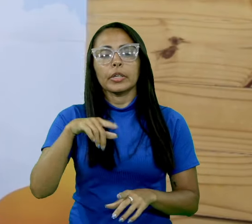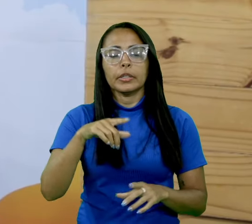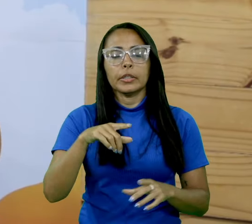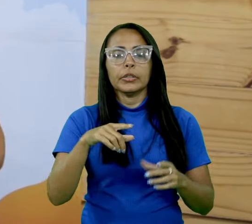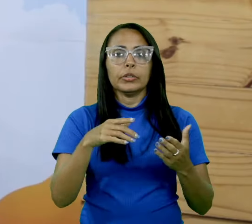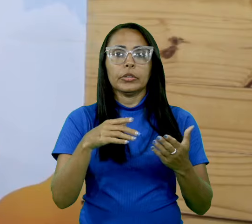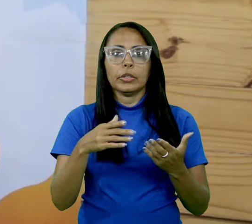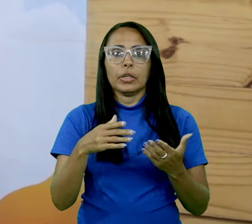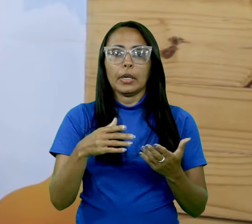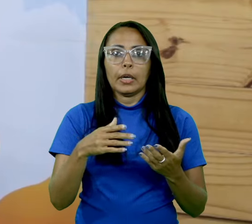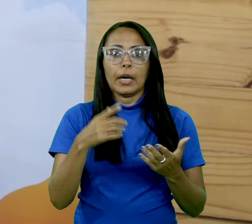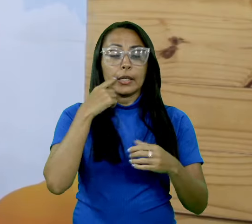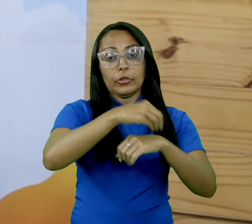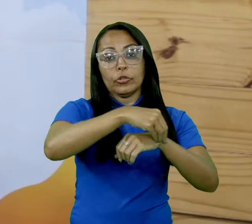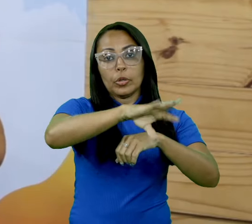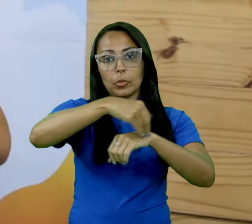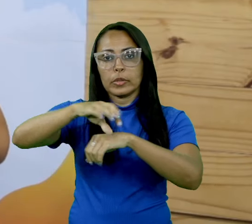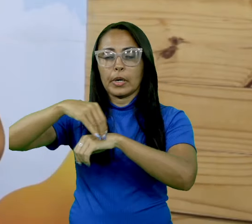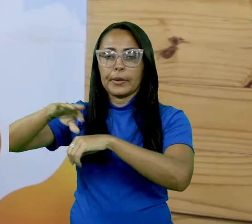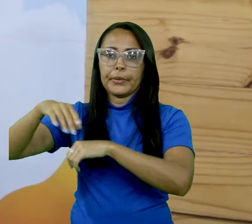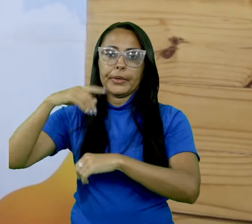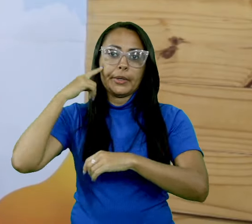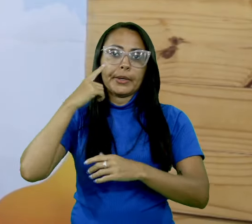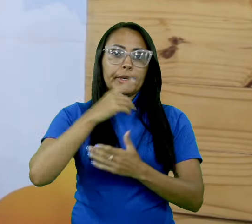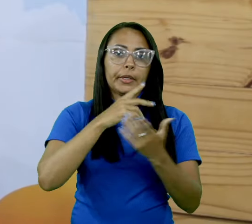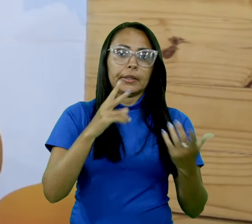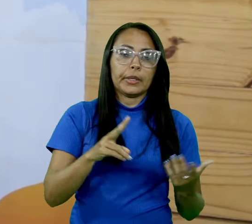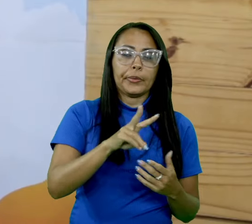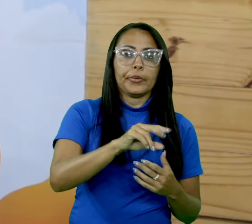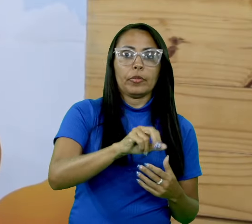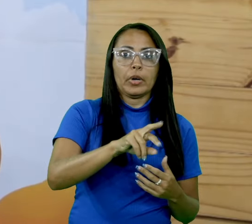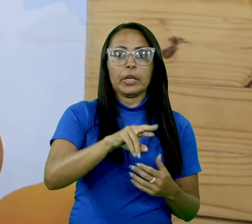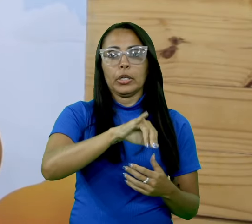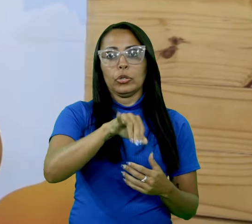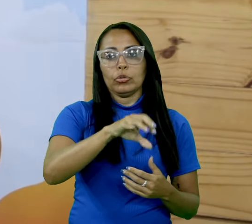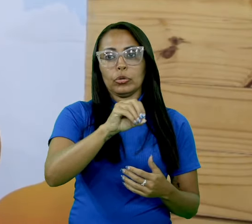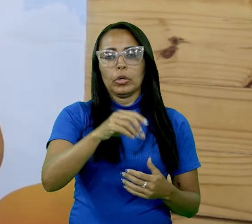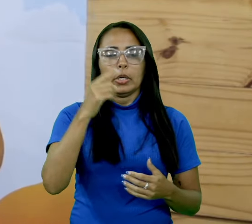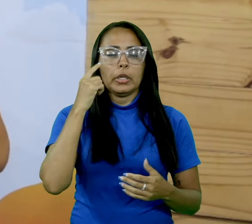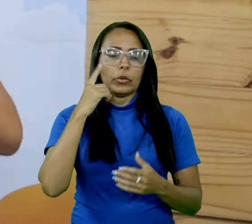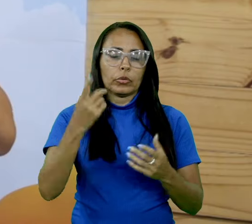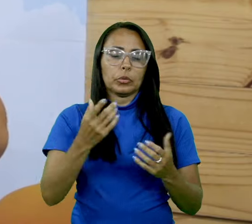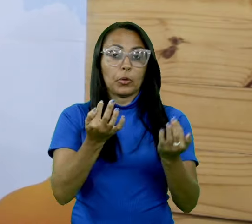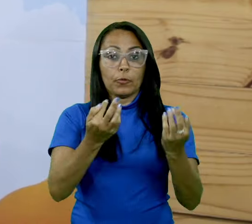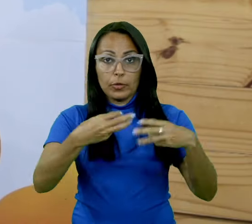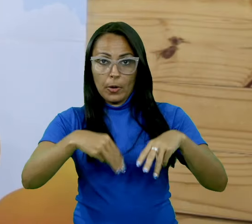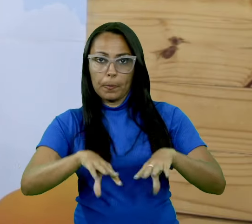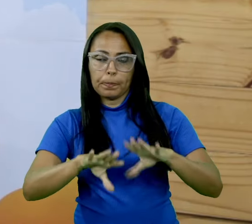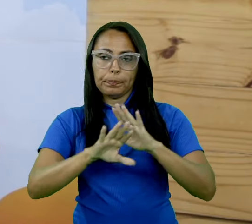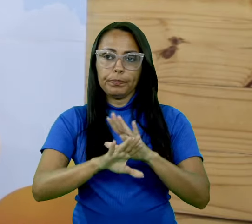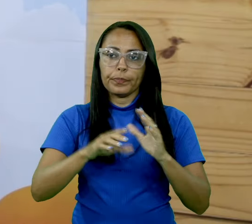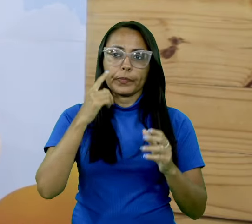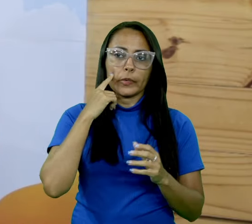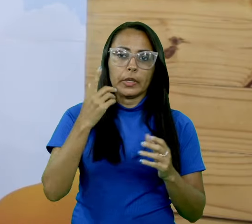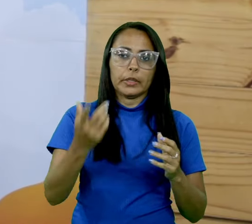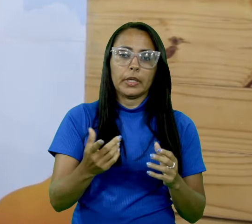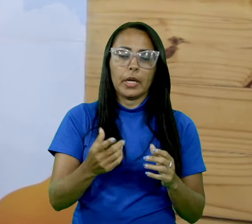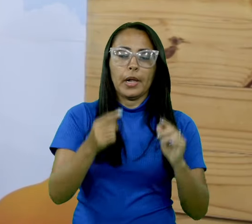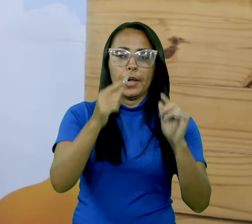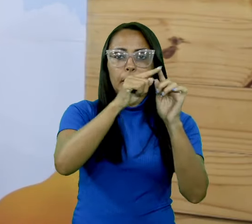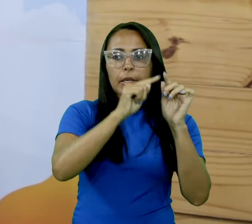fabricante, distribuidor, atacadista, varejista e, por fim, cliente consumidor final. O papel da cadeia de suprimentos